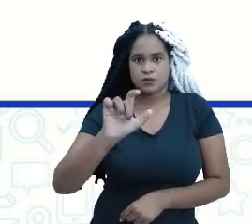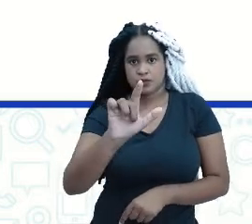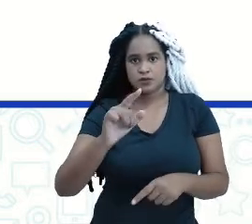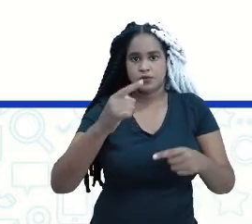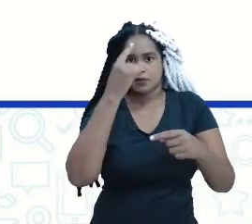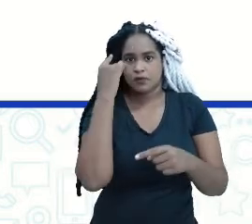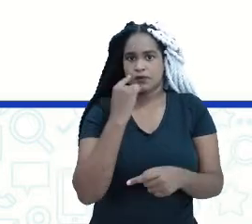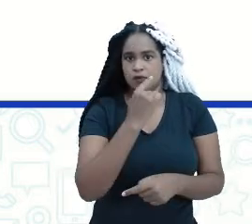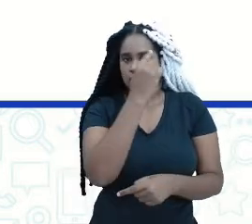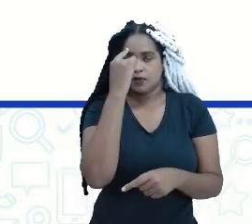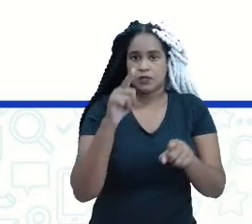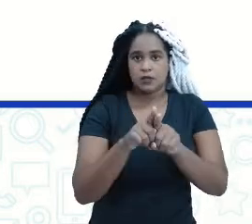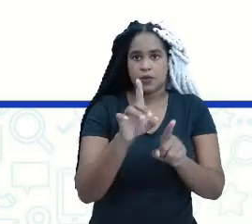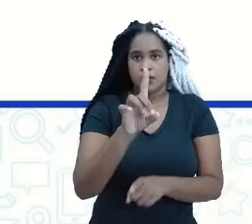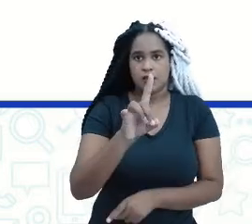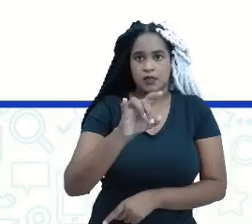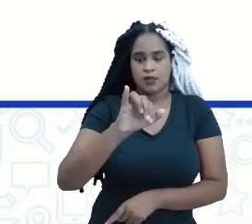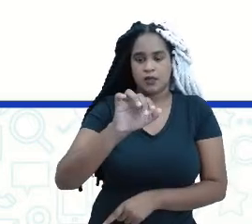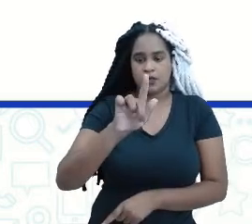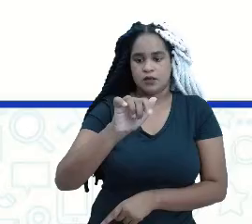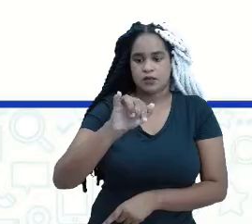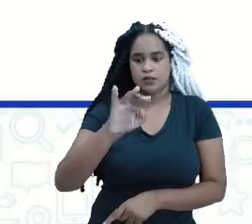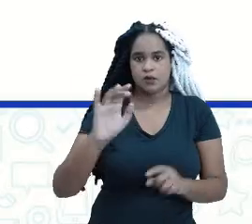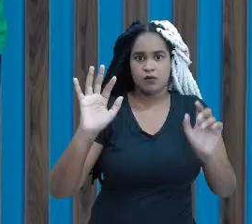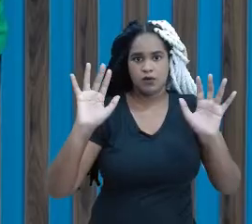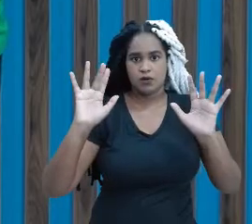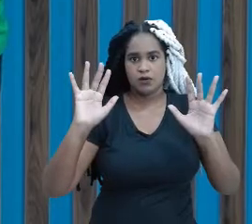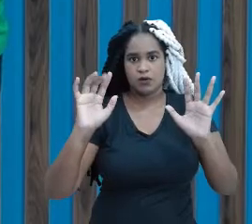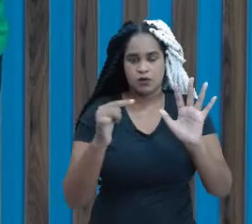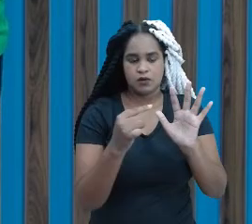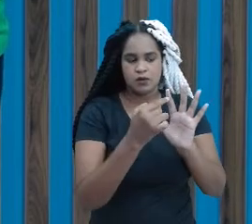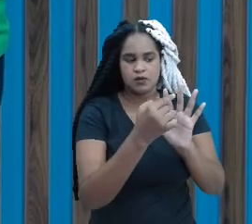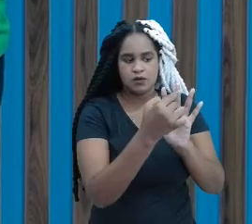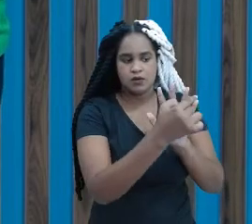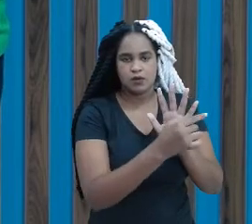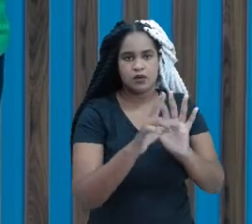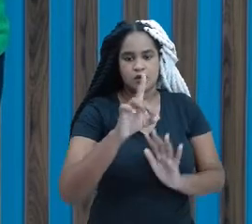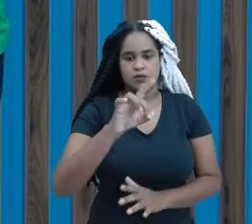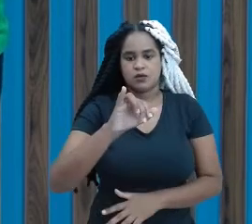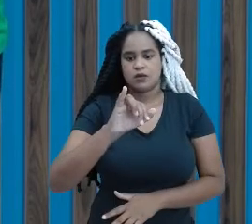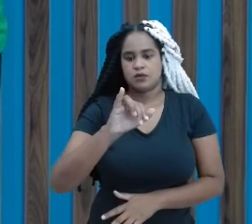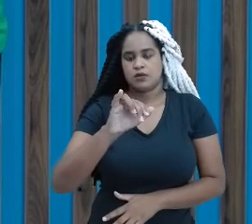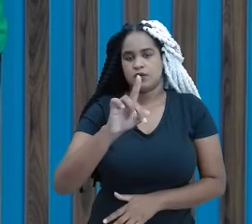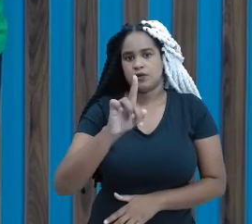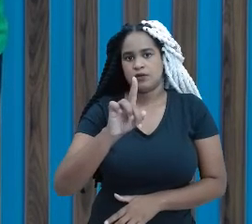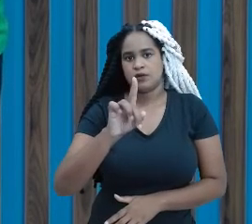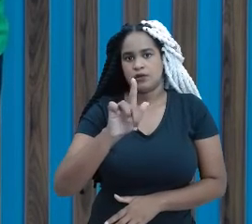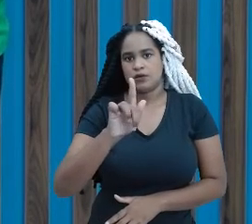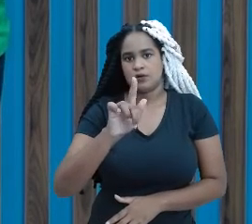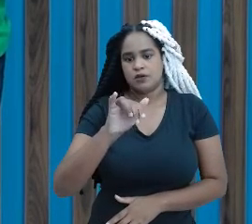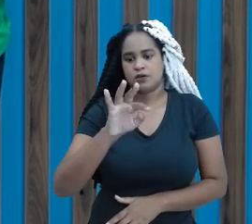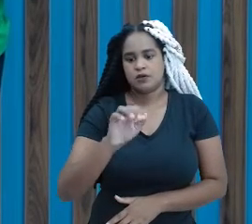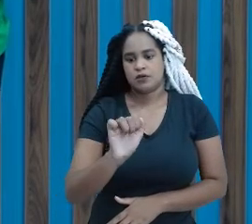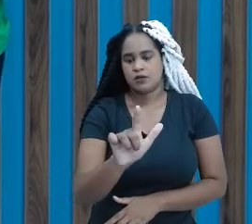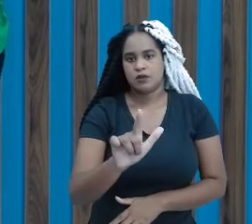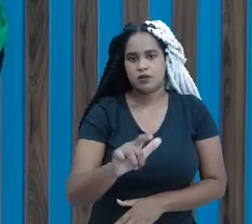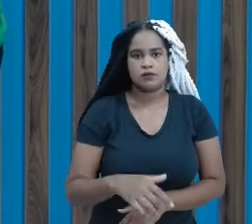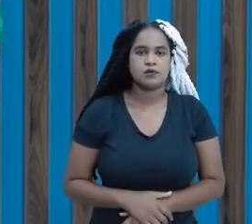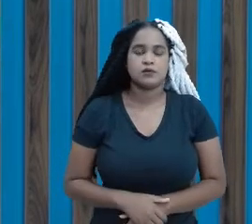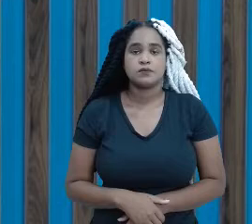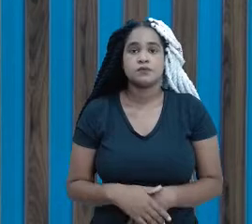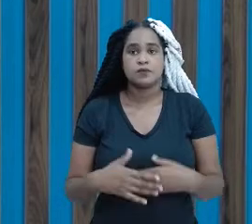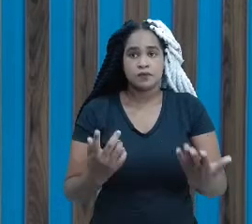ó? Dedos, né? Então, lembra da digital, nos dedos temos as digitais. Então, estamos falando aí dos dedos, tá